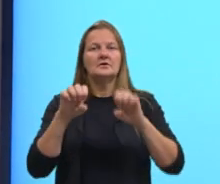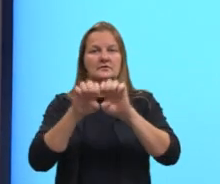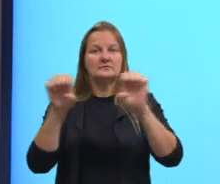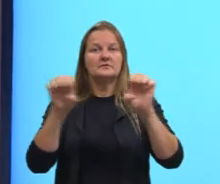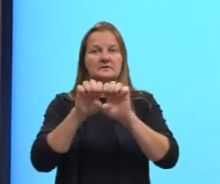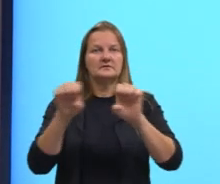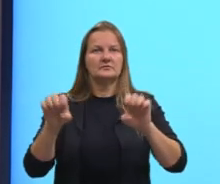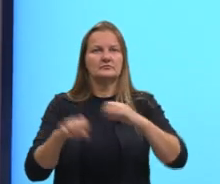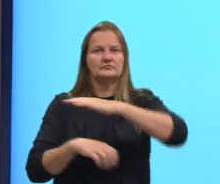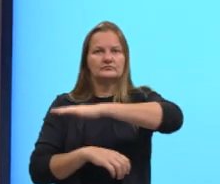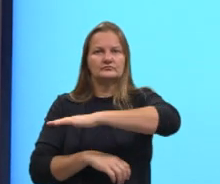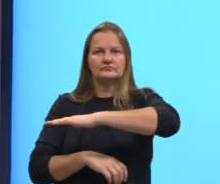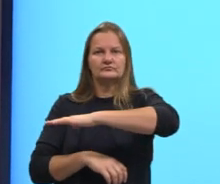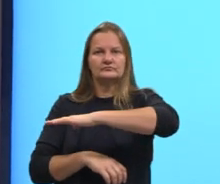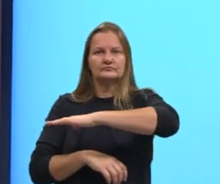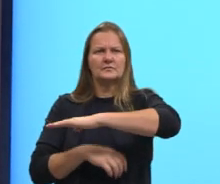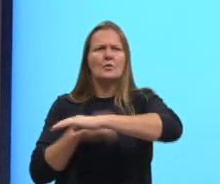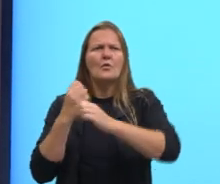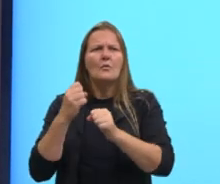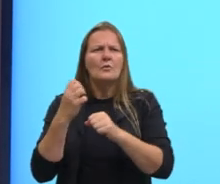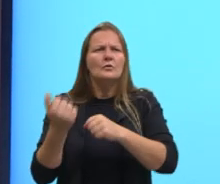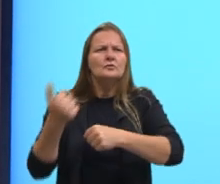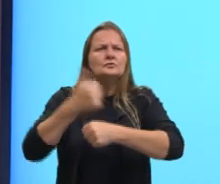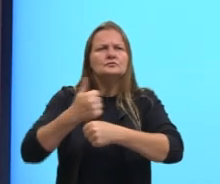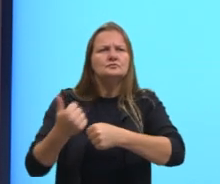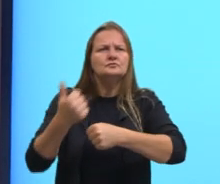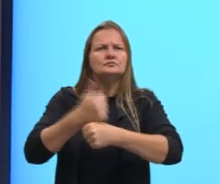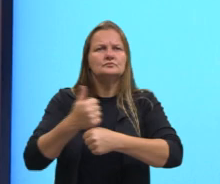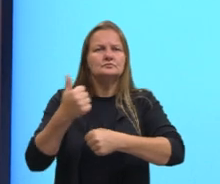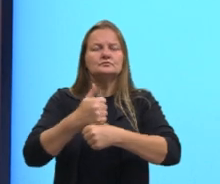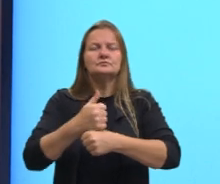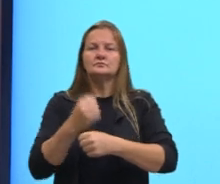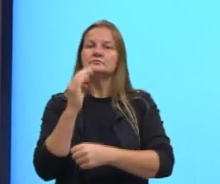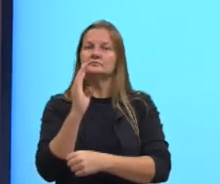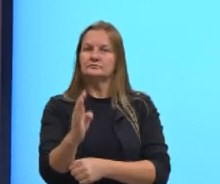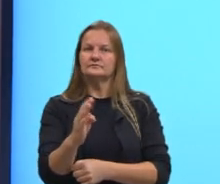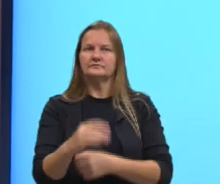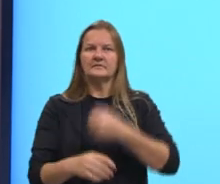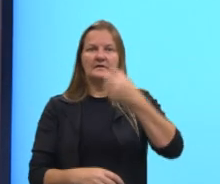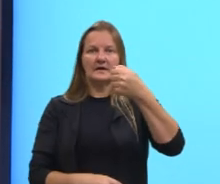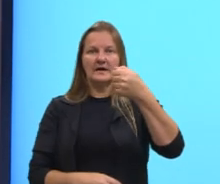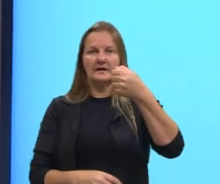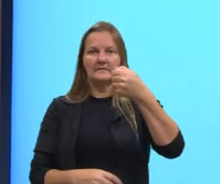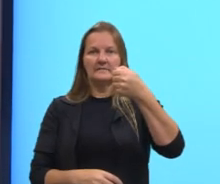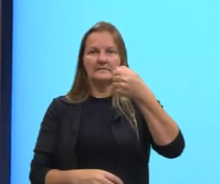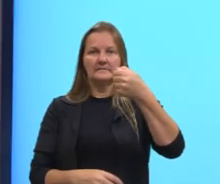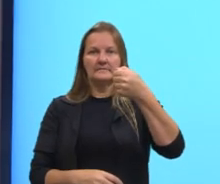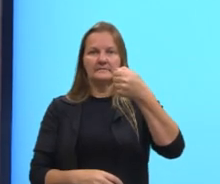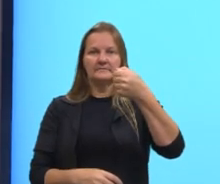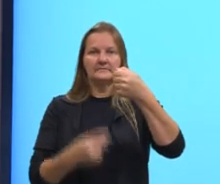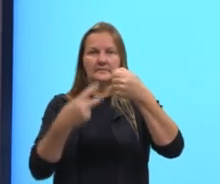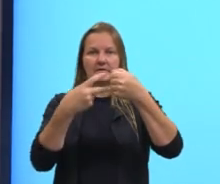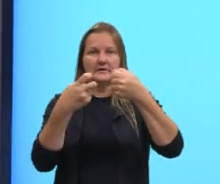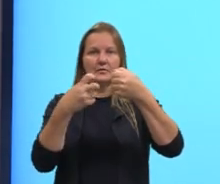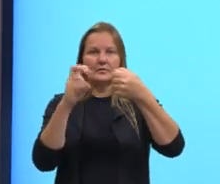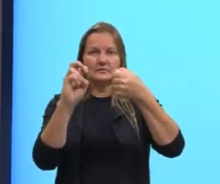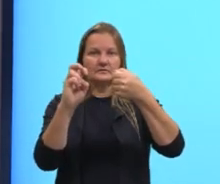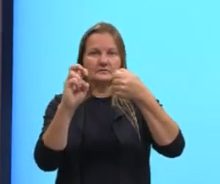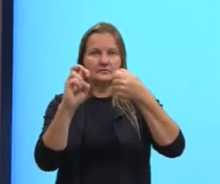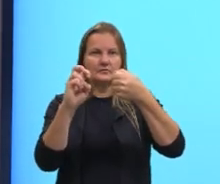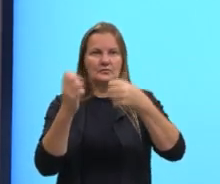expressão que eu tenho que fazer o que A substituição direta de ar no caso aqui se ua